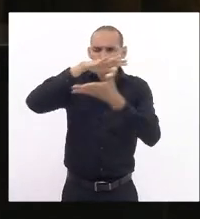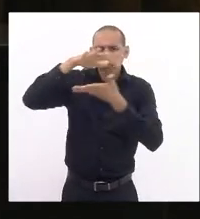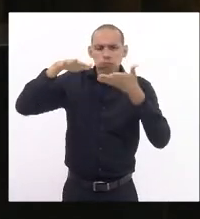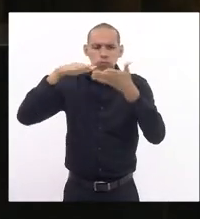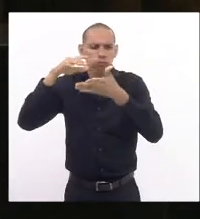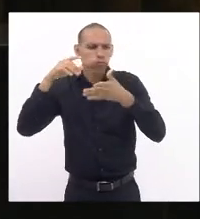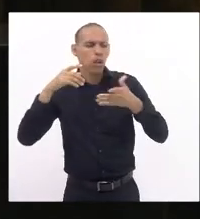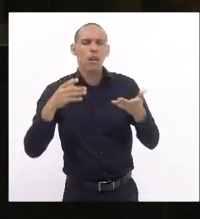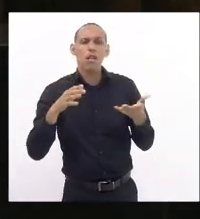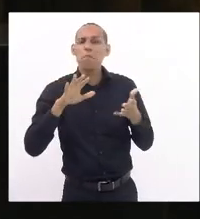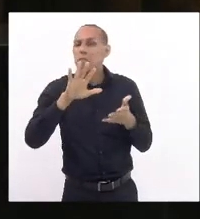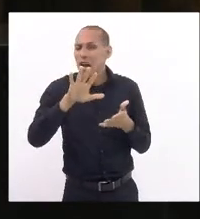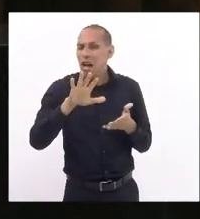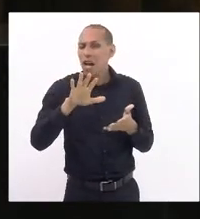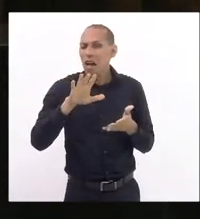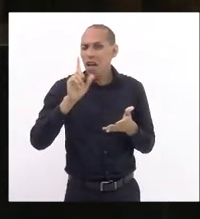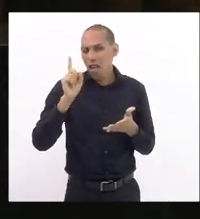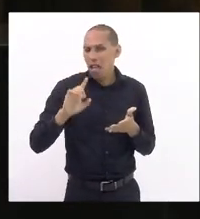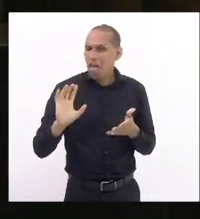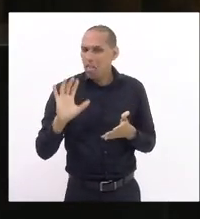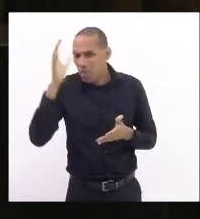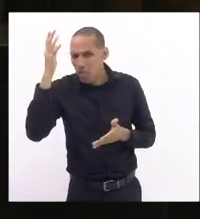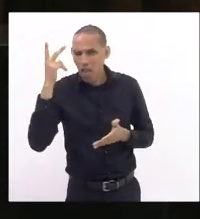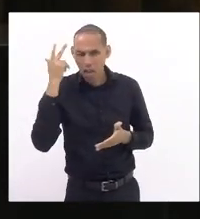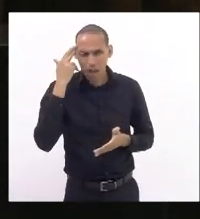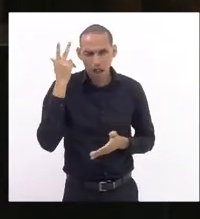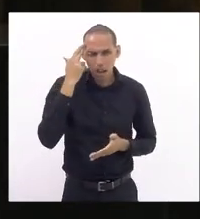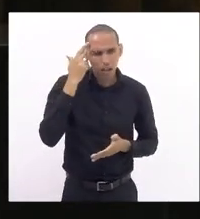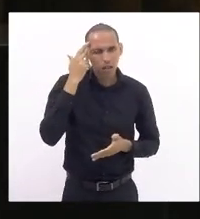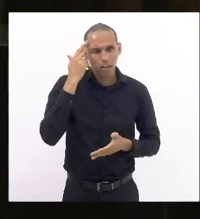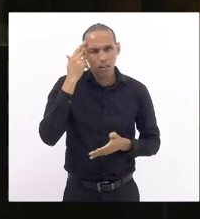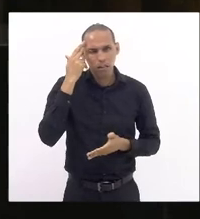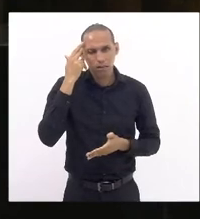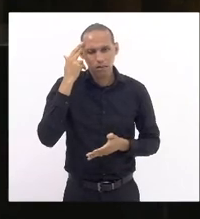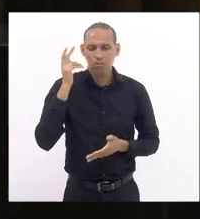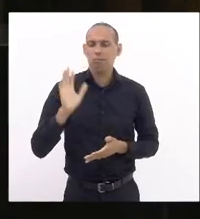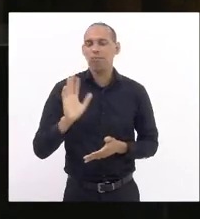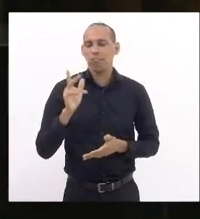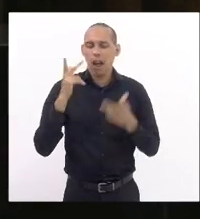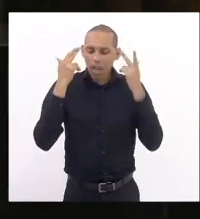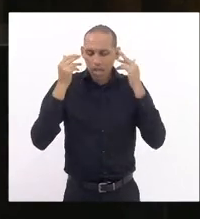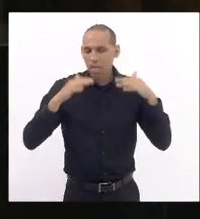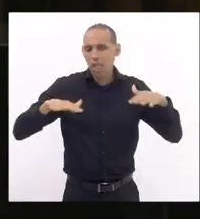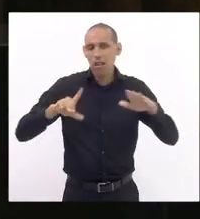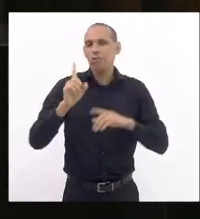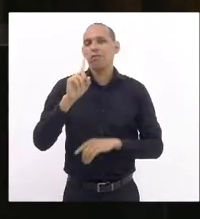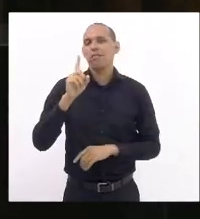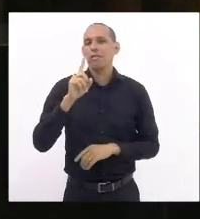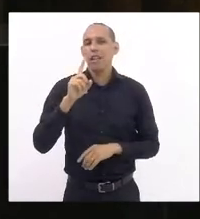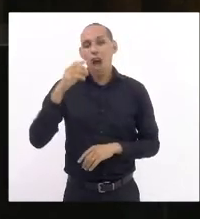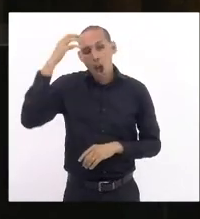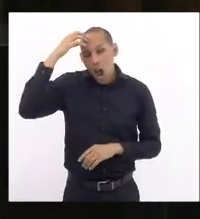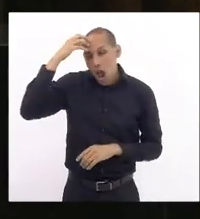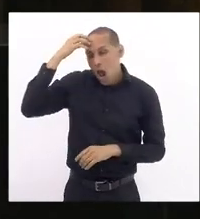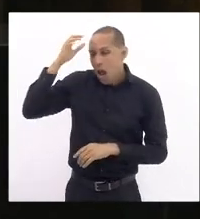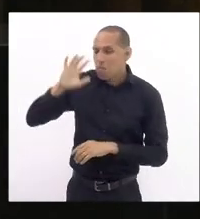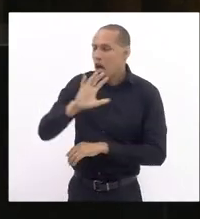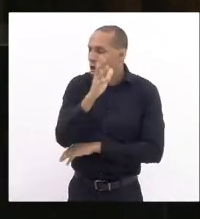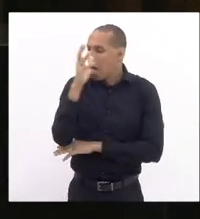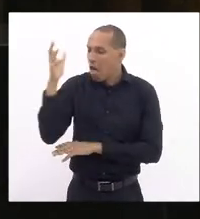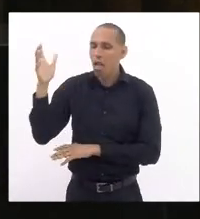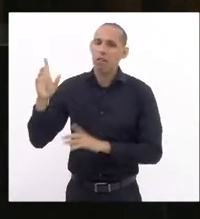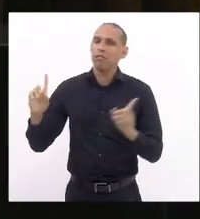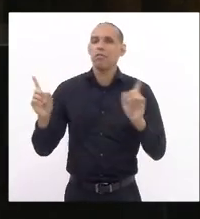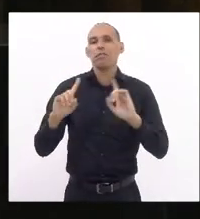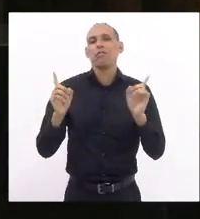é uma tragédia natural. Não podemos naturalizar e colocar toda a culpa na natureza por